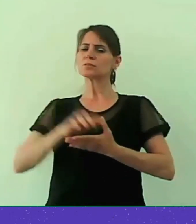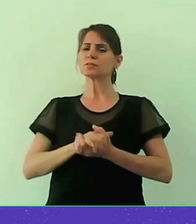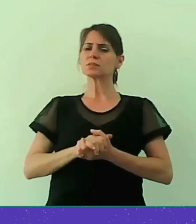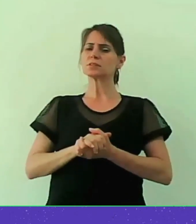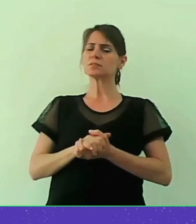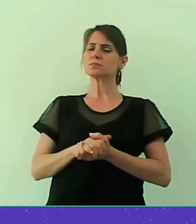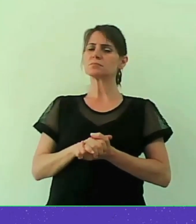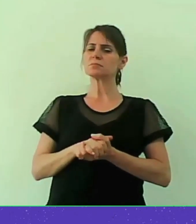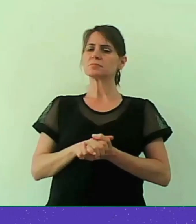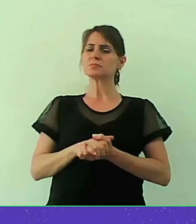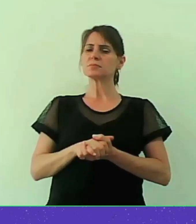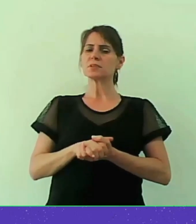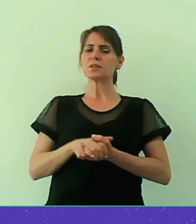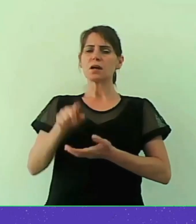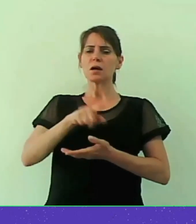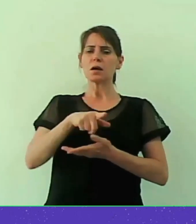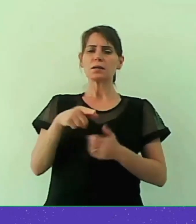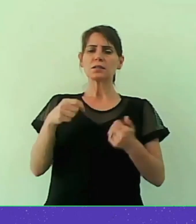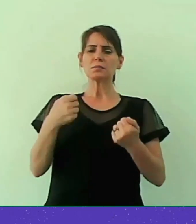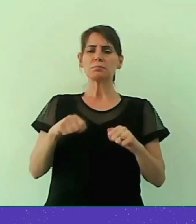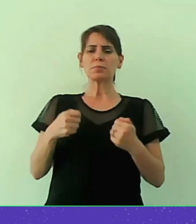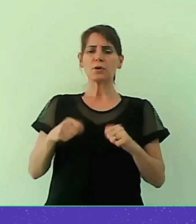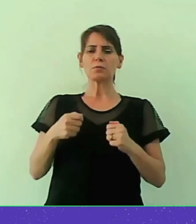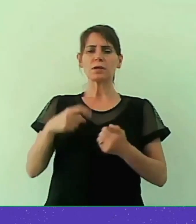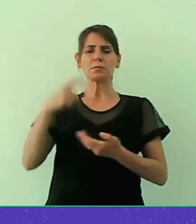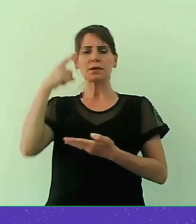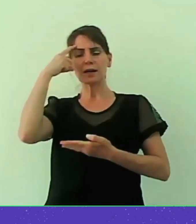as suas necessidades psicológicas.